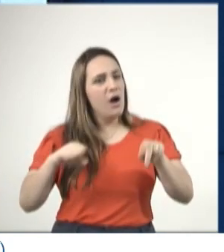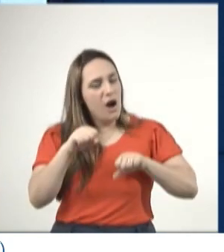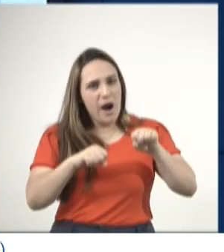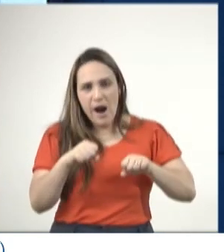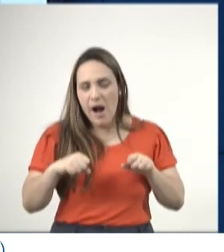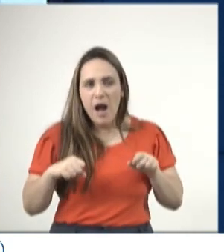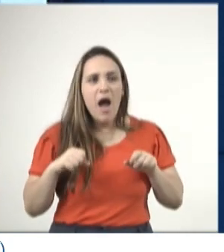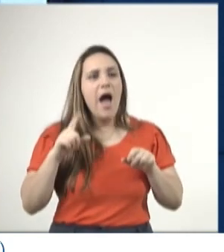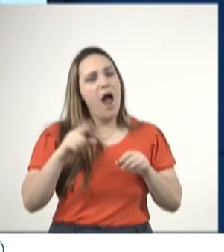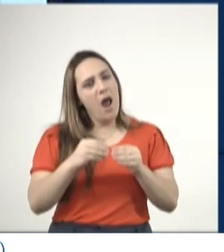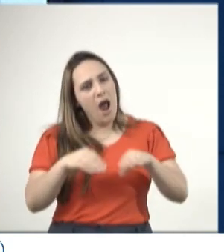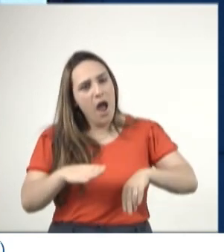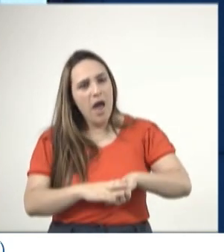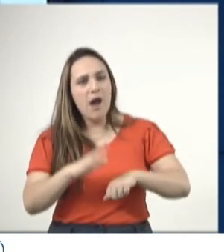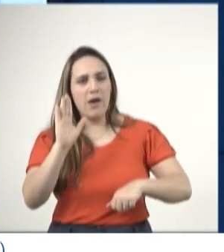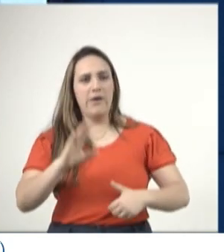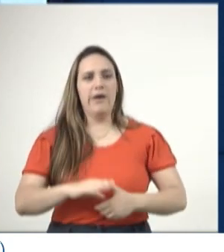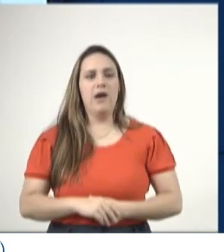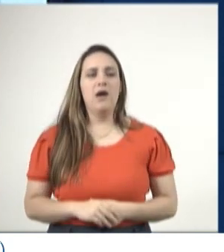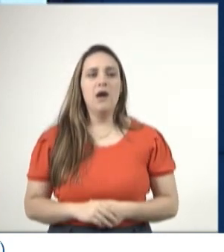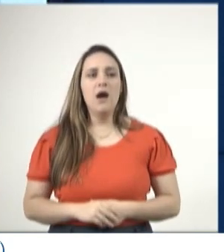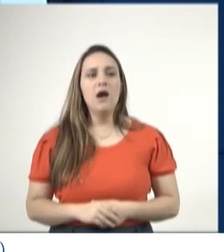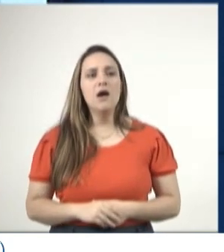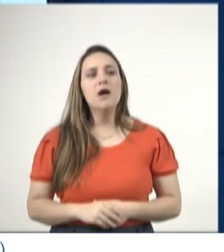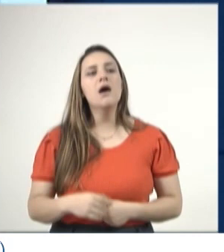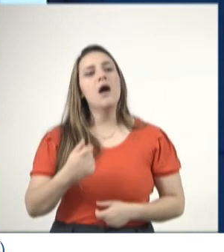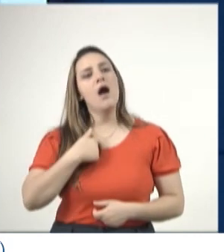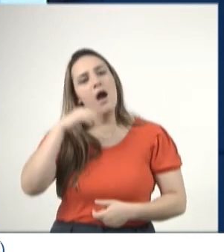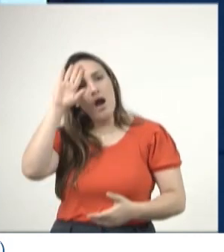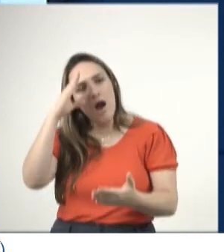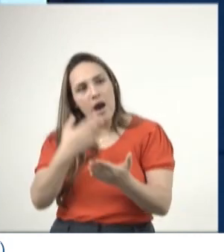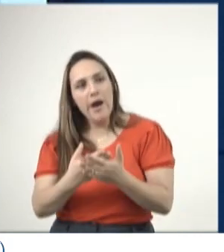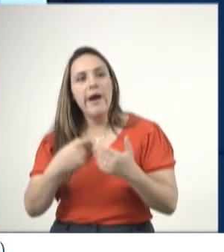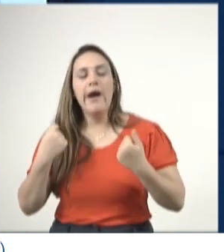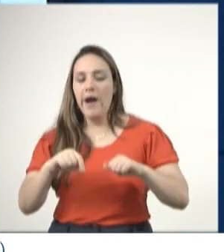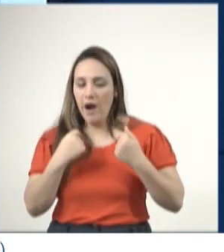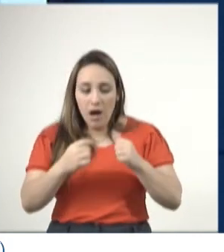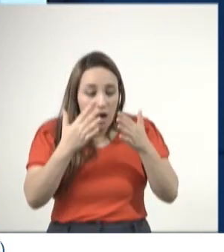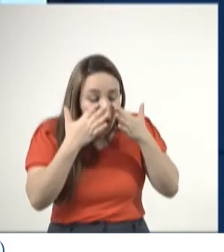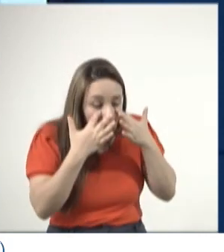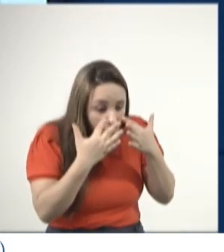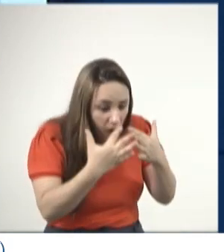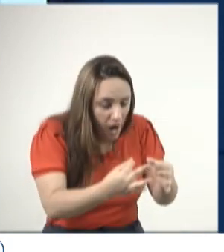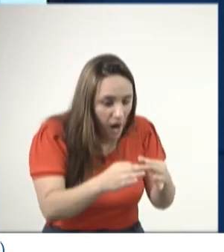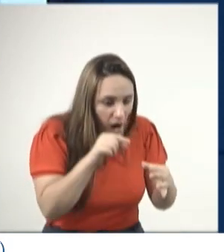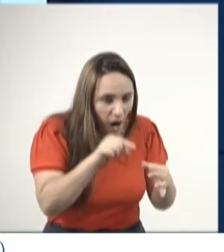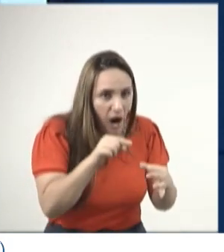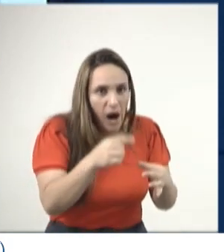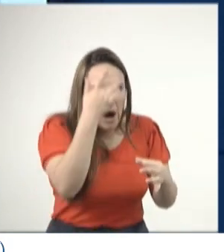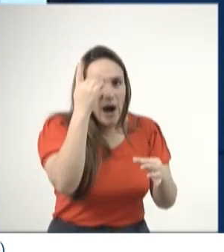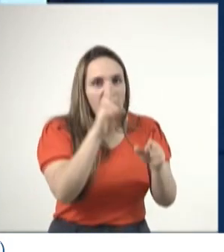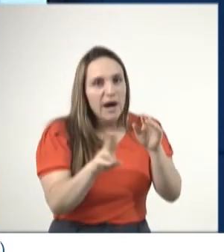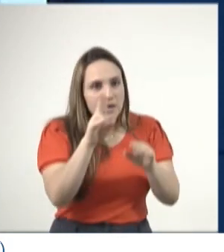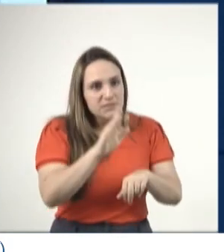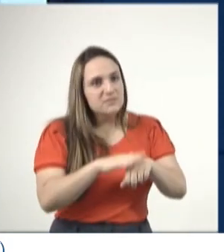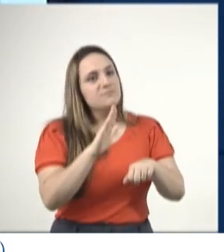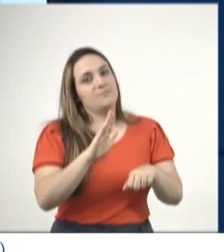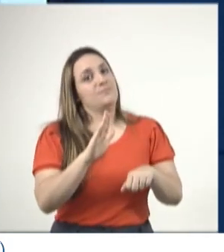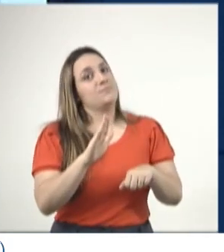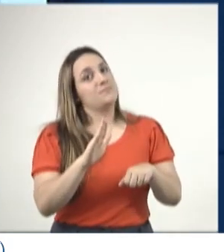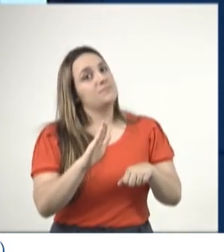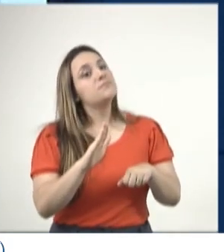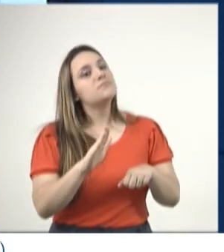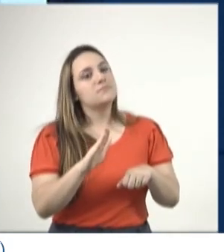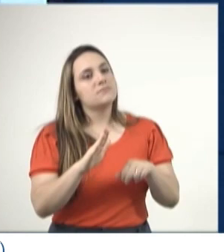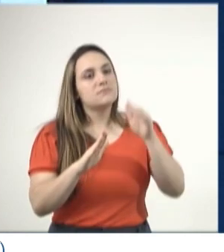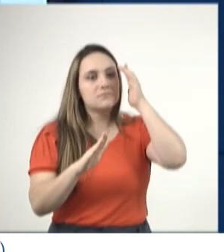de repente, aí, né, eu acredito realmente que olhar para os usuários mais vulneráveis, e a gente tem um problema, a gente tem que lembrar que motociclista